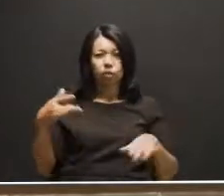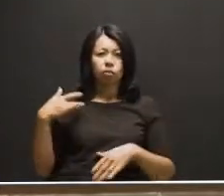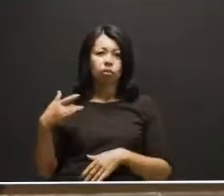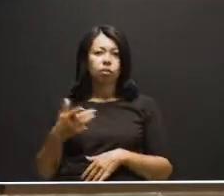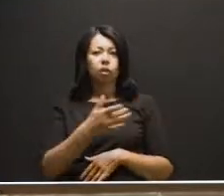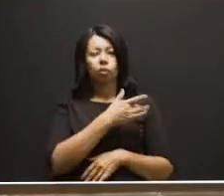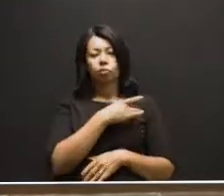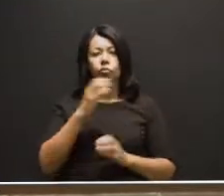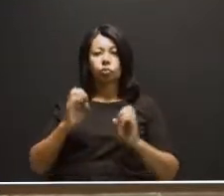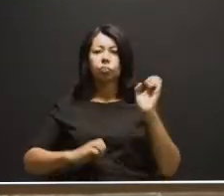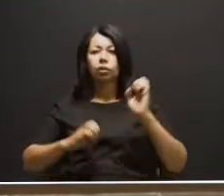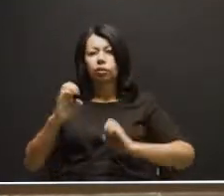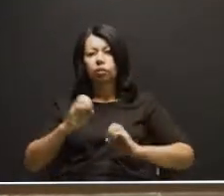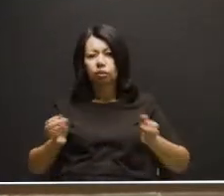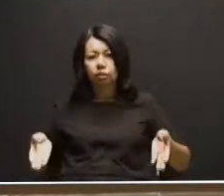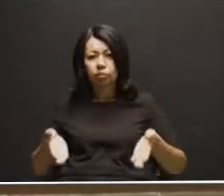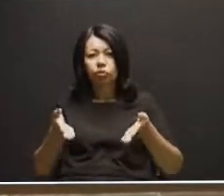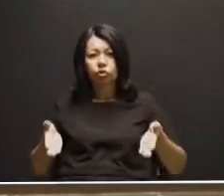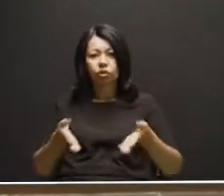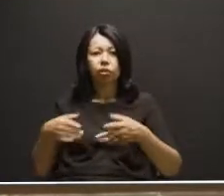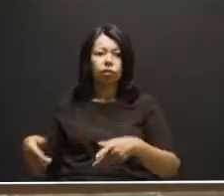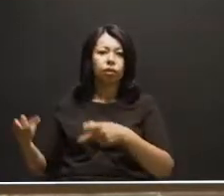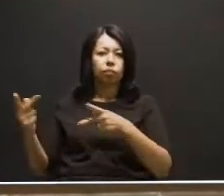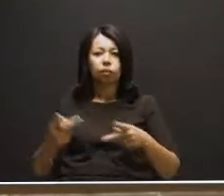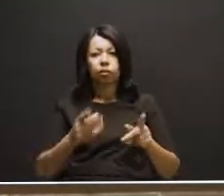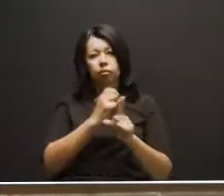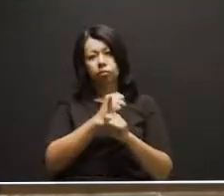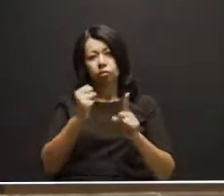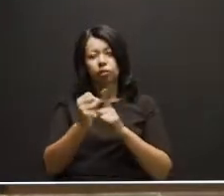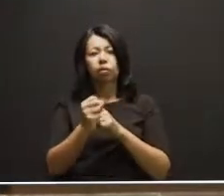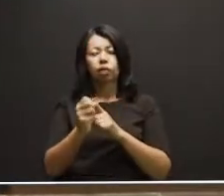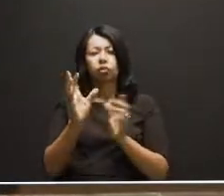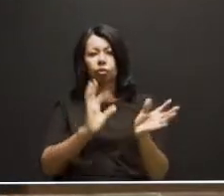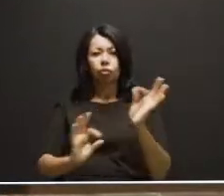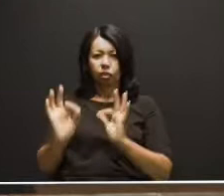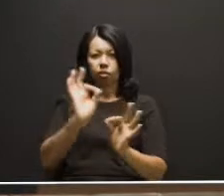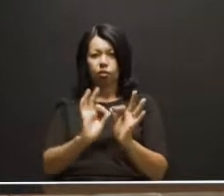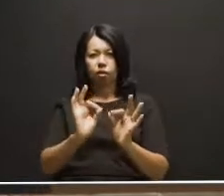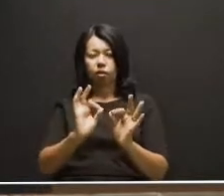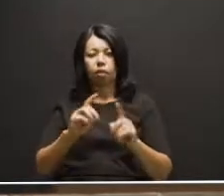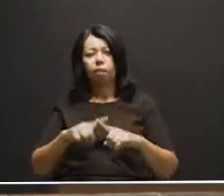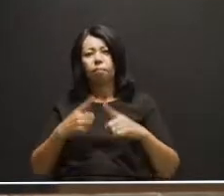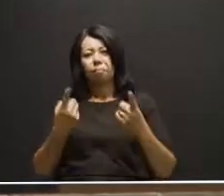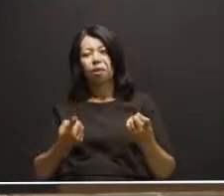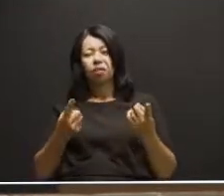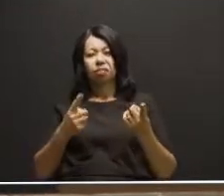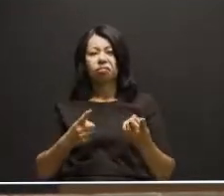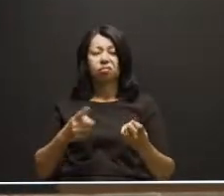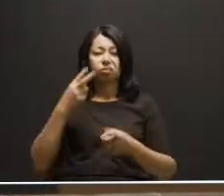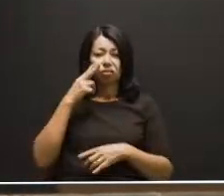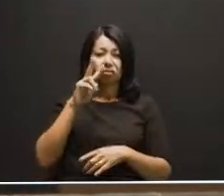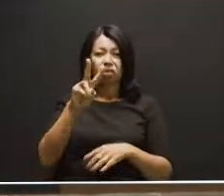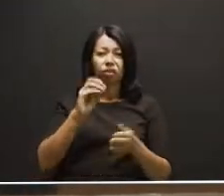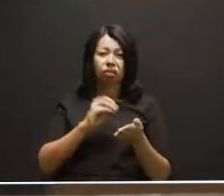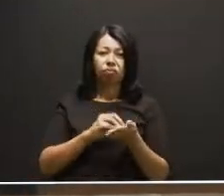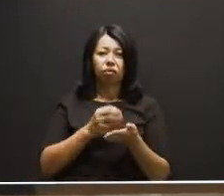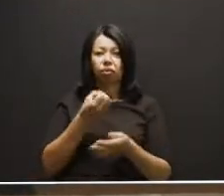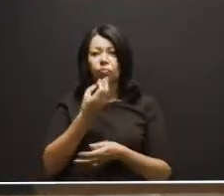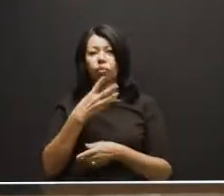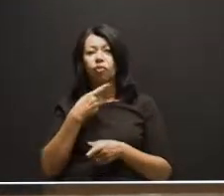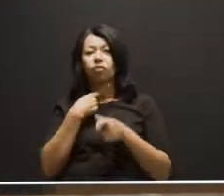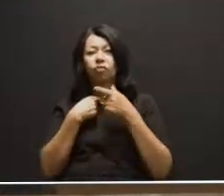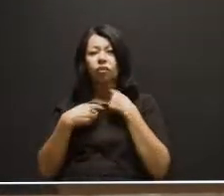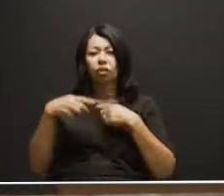o empresário se motiva estar presente numa sociedade dessa organizada mas infelizmente nós vemos que falta um pouquinho de boa vontade